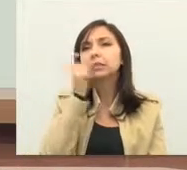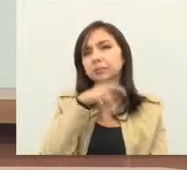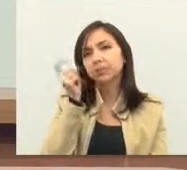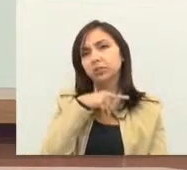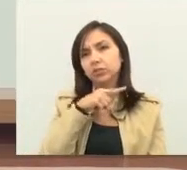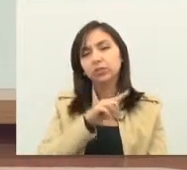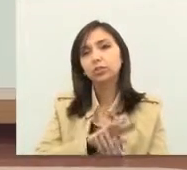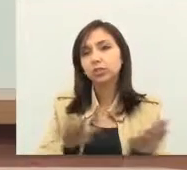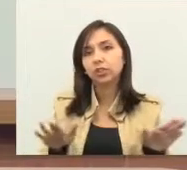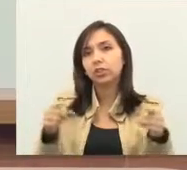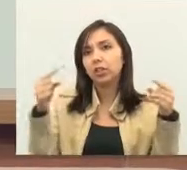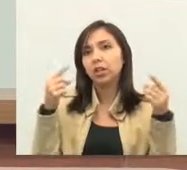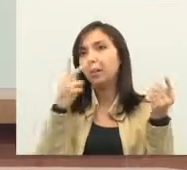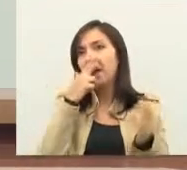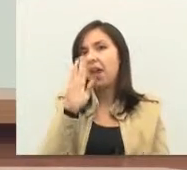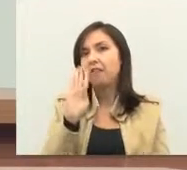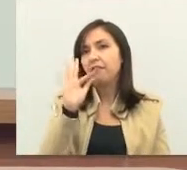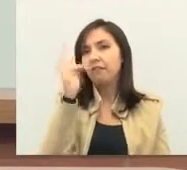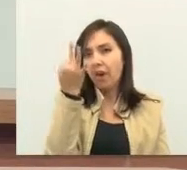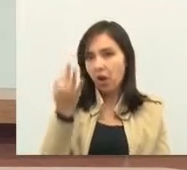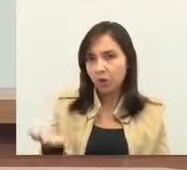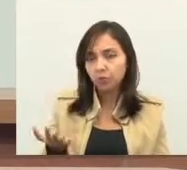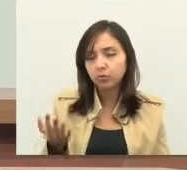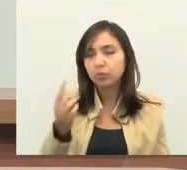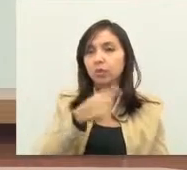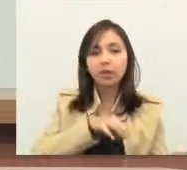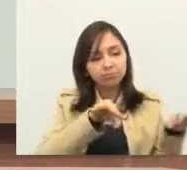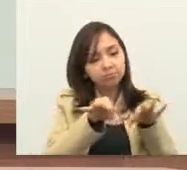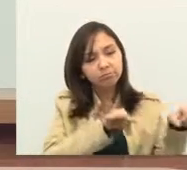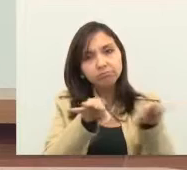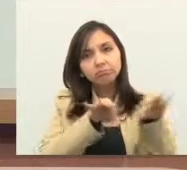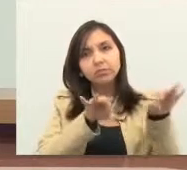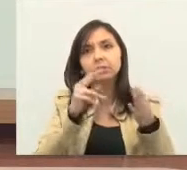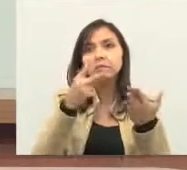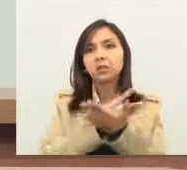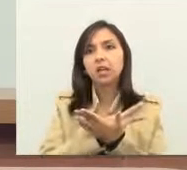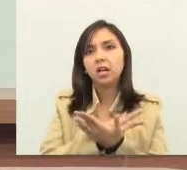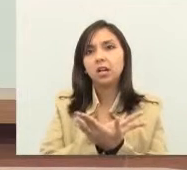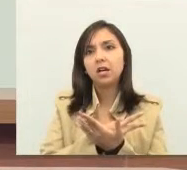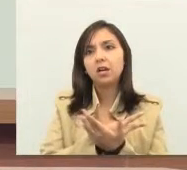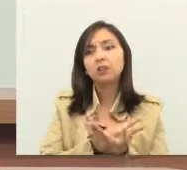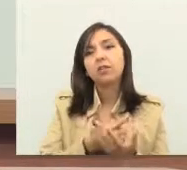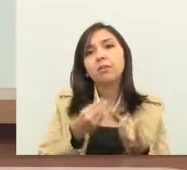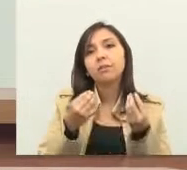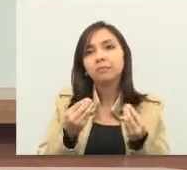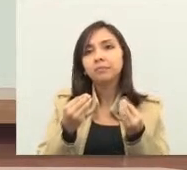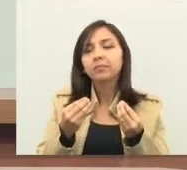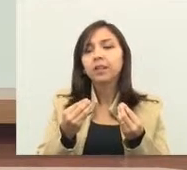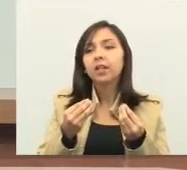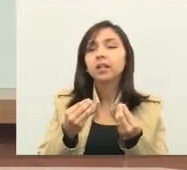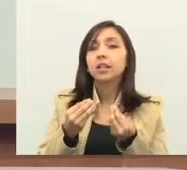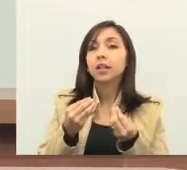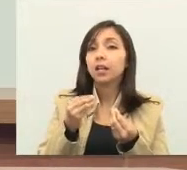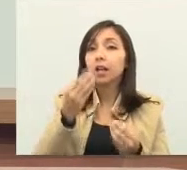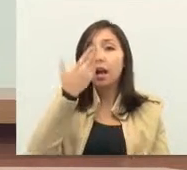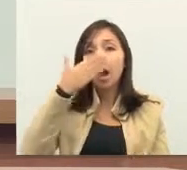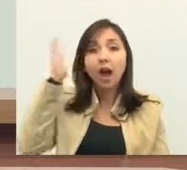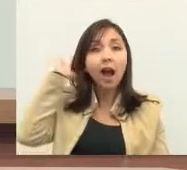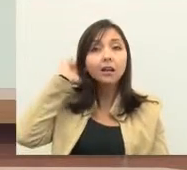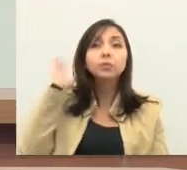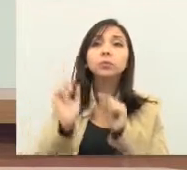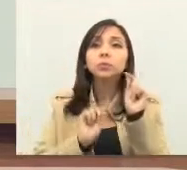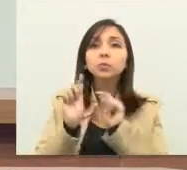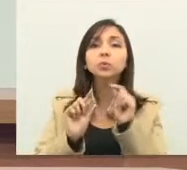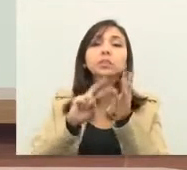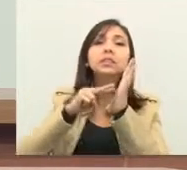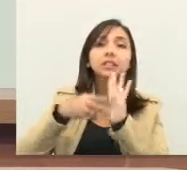grande mentira, é uma farsa, uma grande armação para ludibriar de verdade o que tem por trás da ideologia de